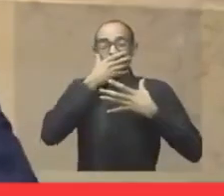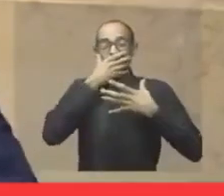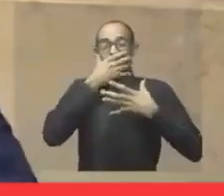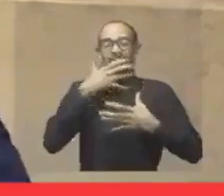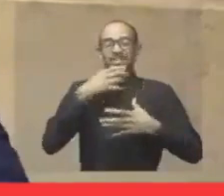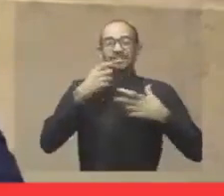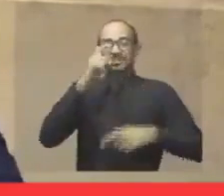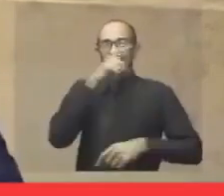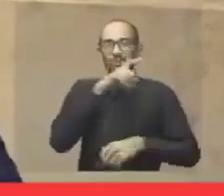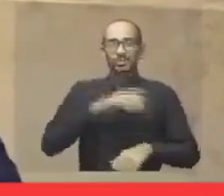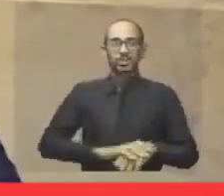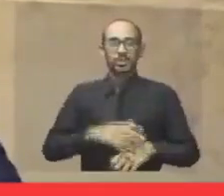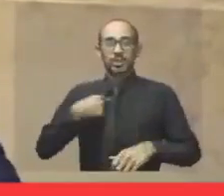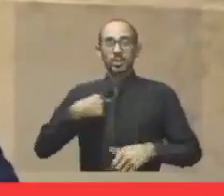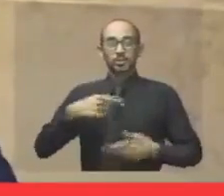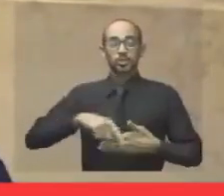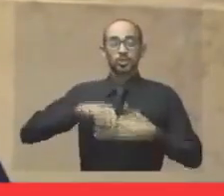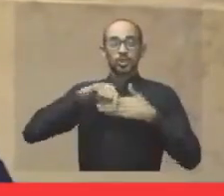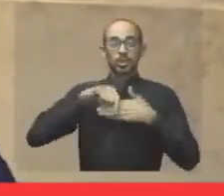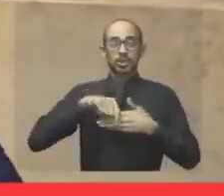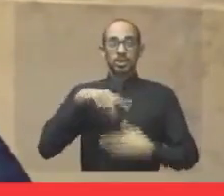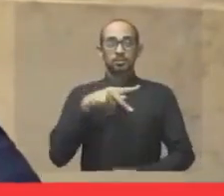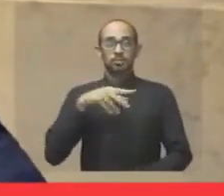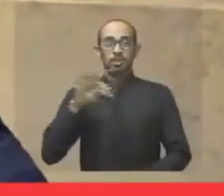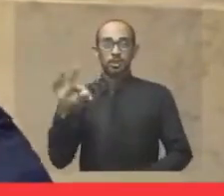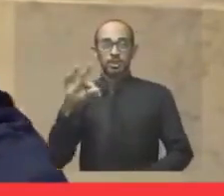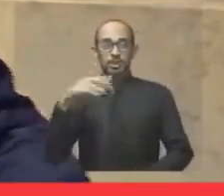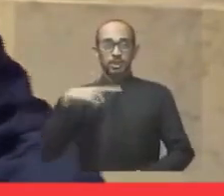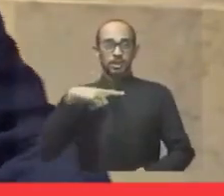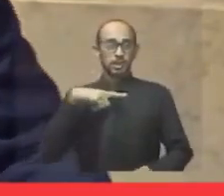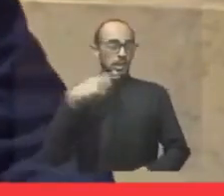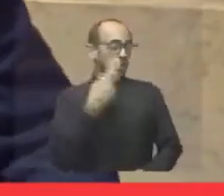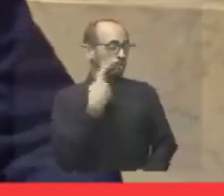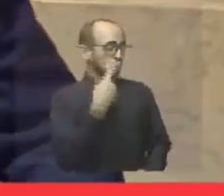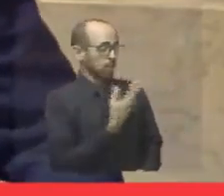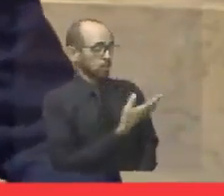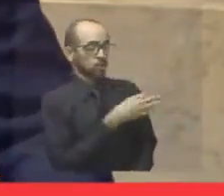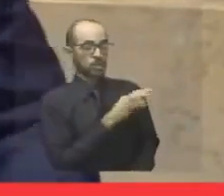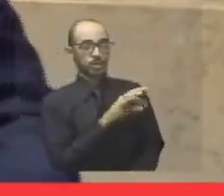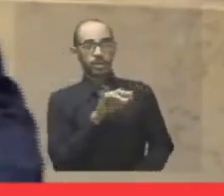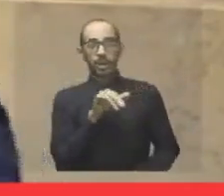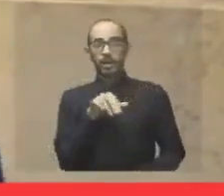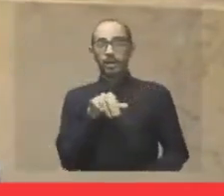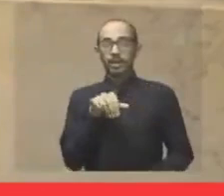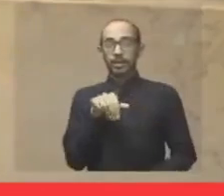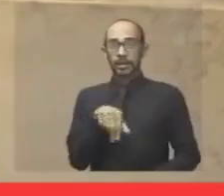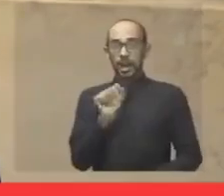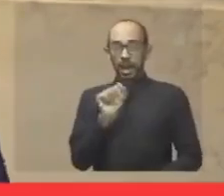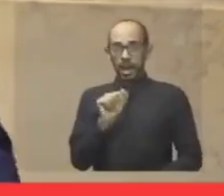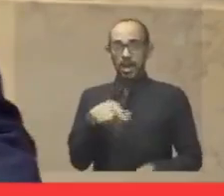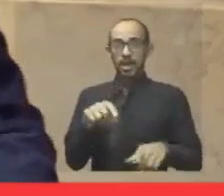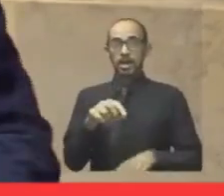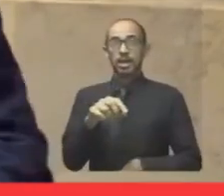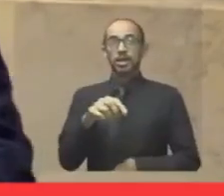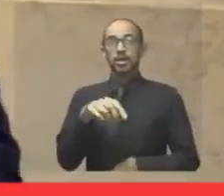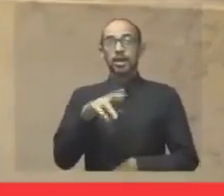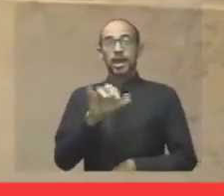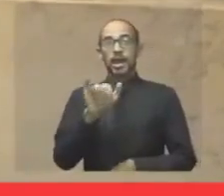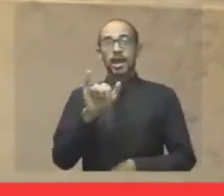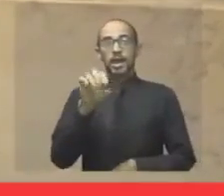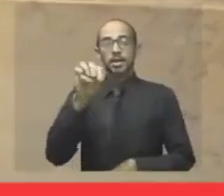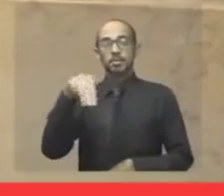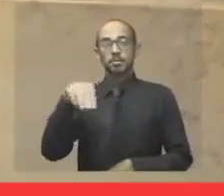Eu sou o líder da bancada do PT, onde tem essa combativa vereadora Tainá, o vereador Raimond e o Tarcísio ali do PSOL.